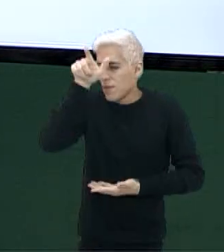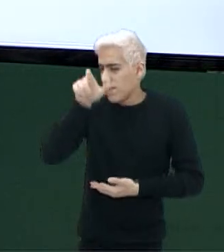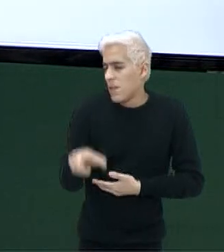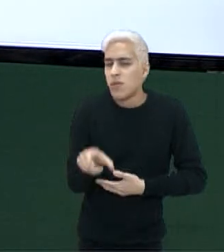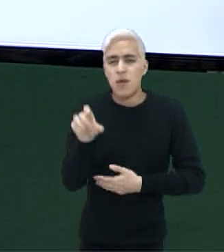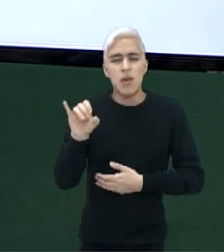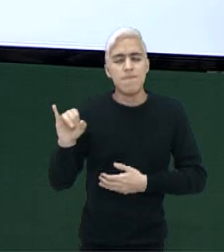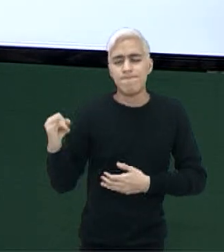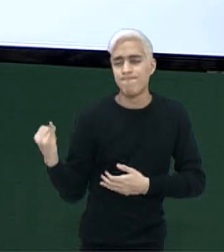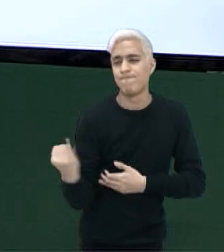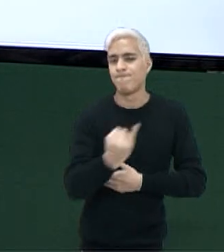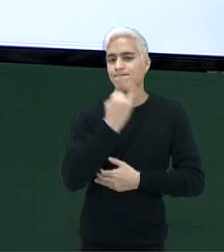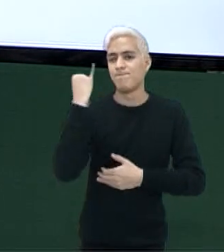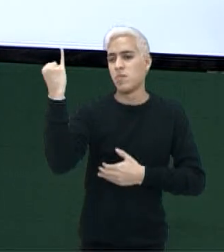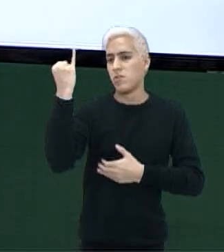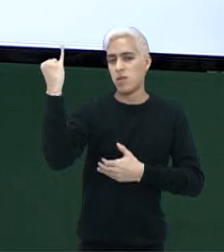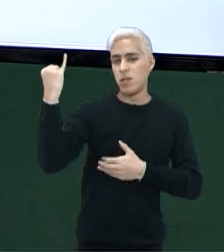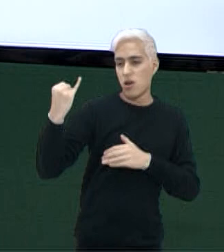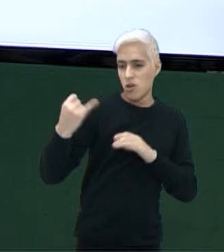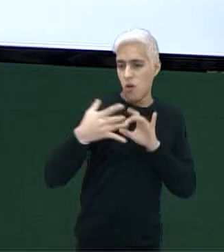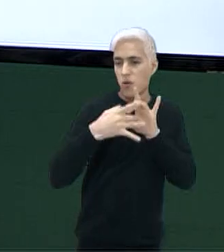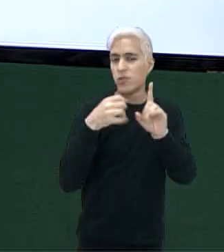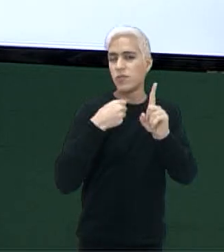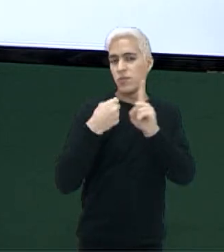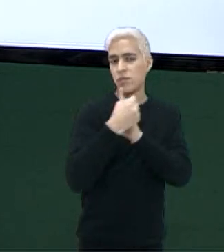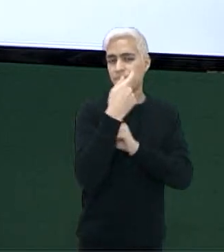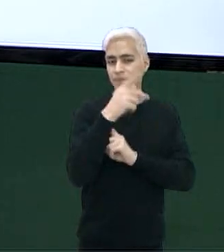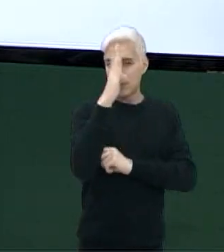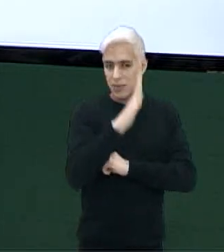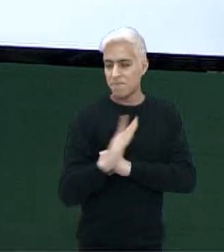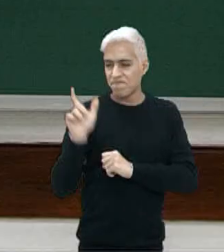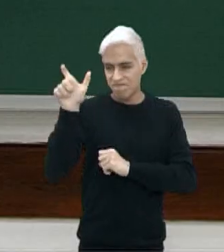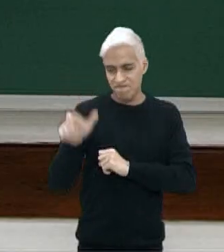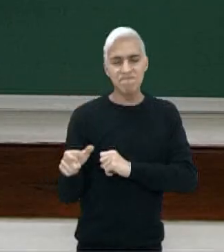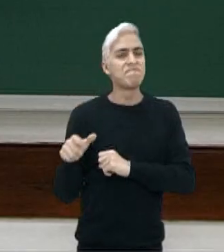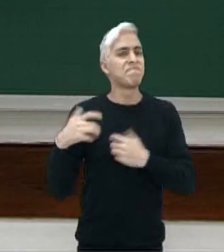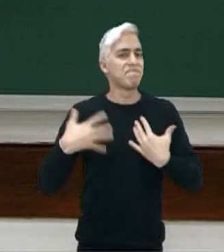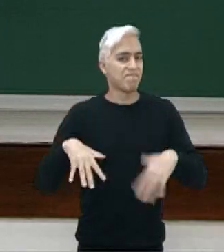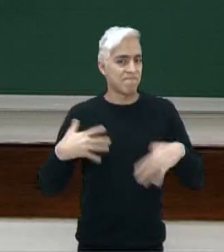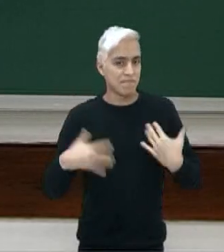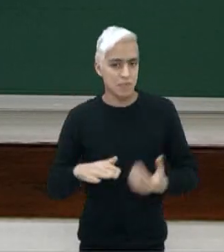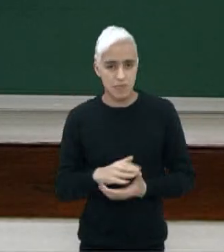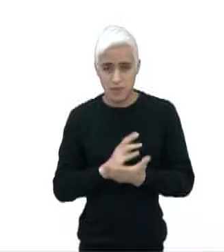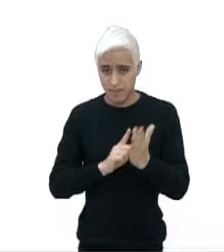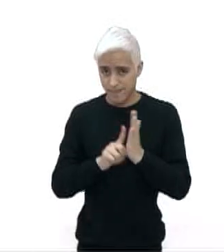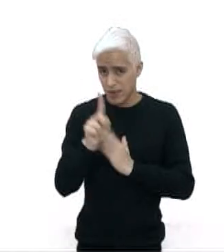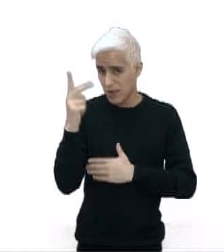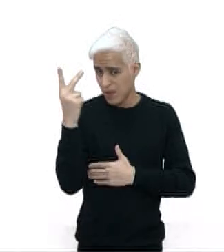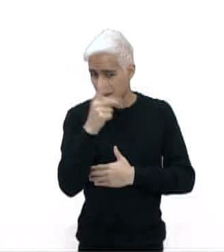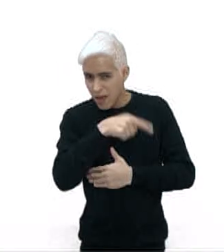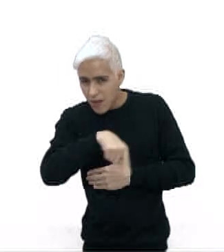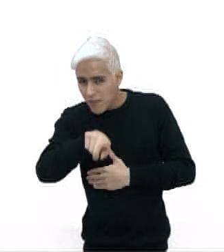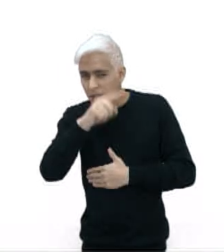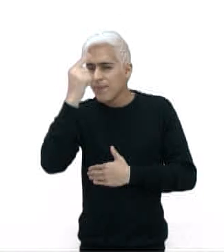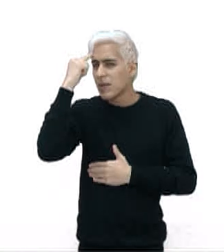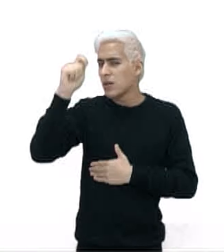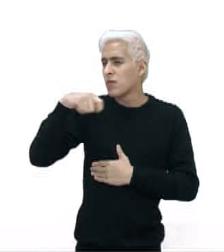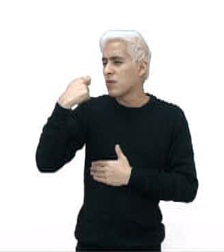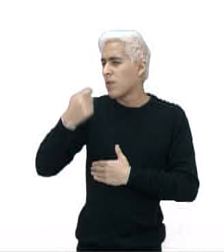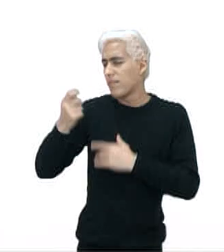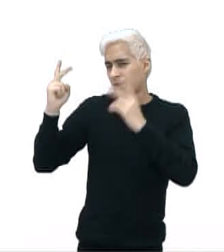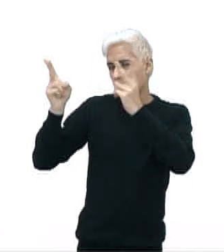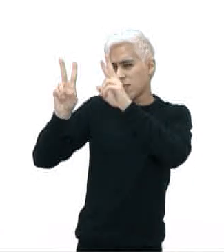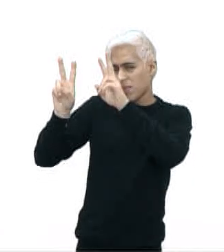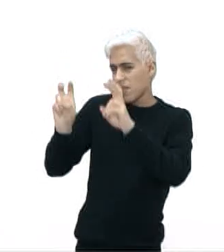né, importante dentro do nosso contexto de sociedade brasileira. Pergunta 2 para você, pensando sobre isso que a gente